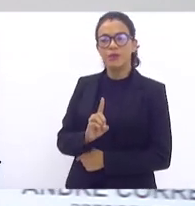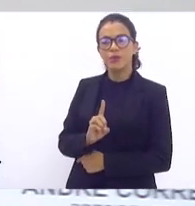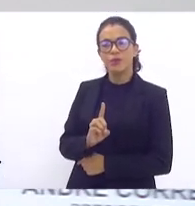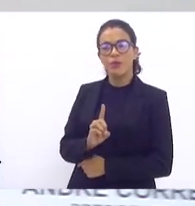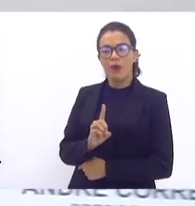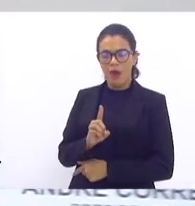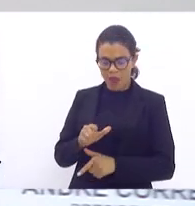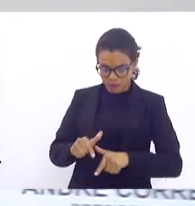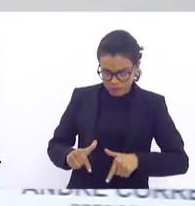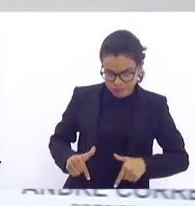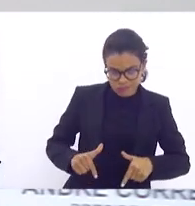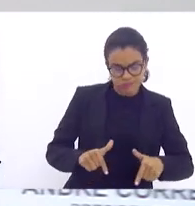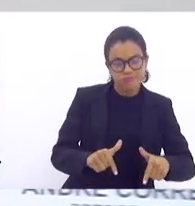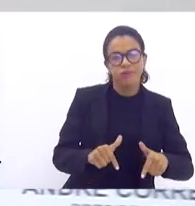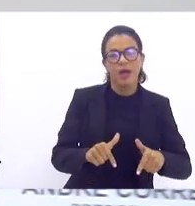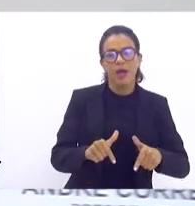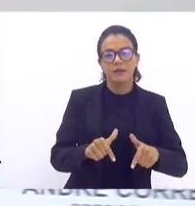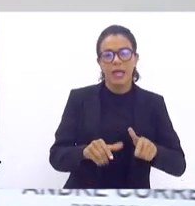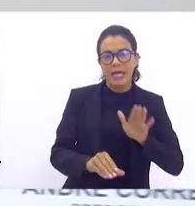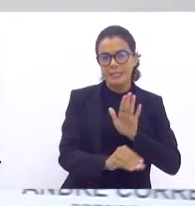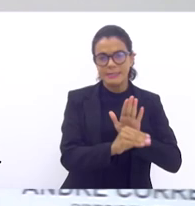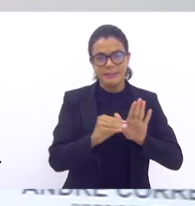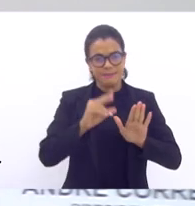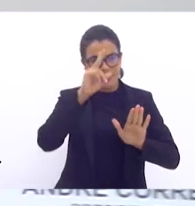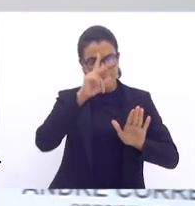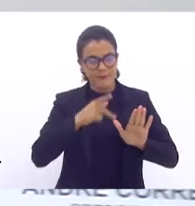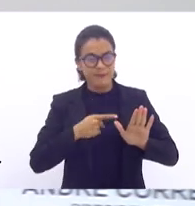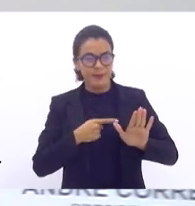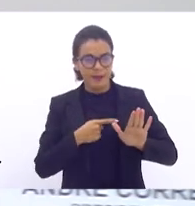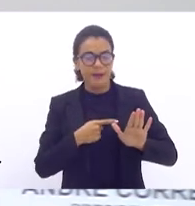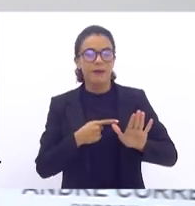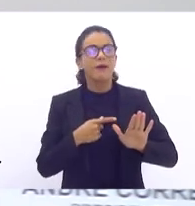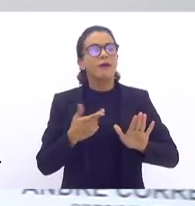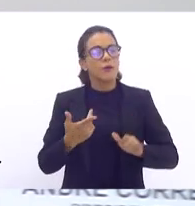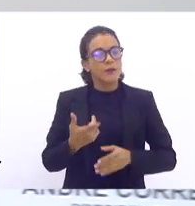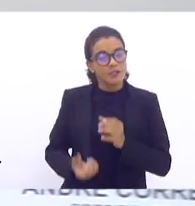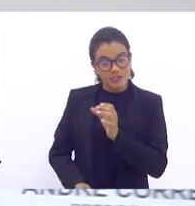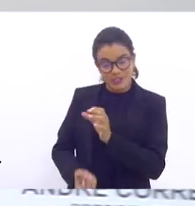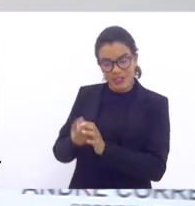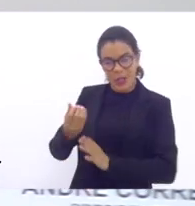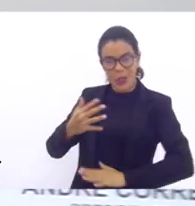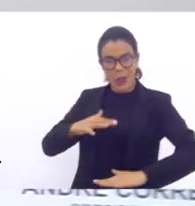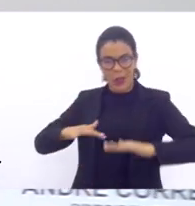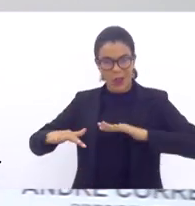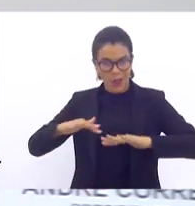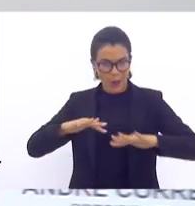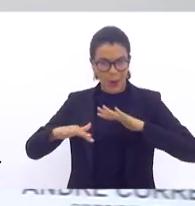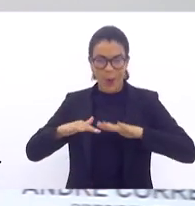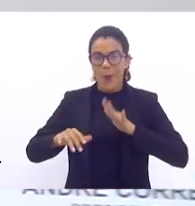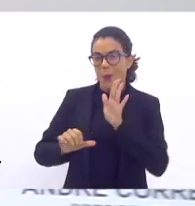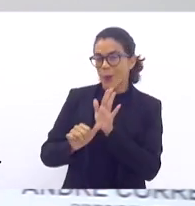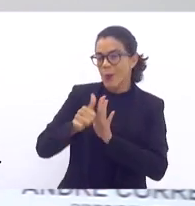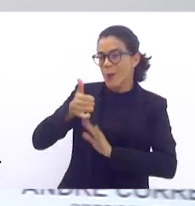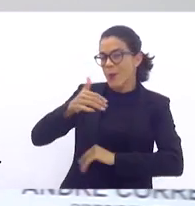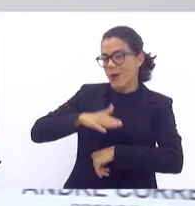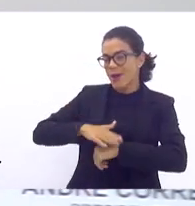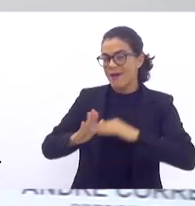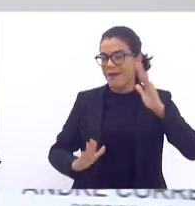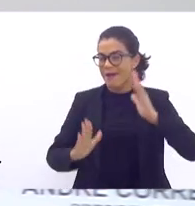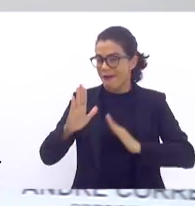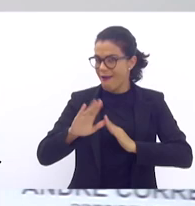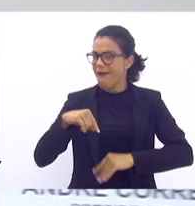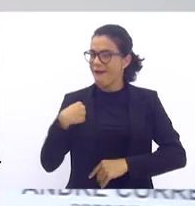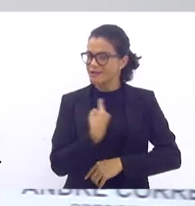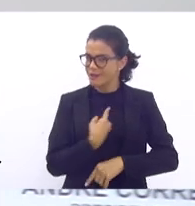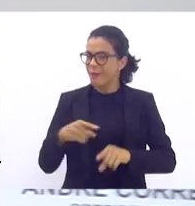empenhar as suas emendas individuais e quando a gente criou aquele movimento no primeiro momento a gente também